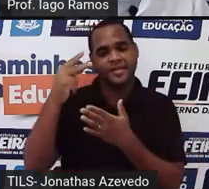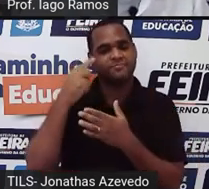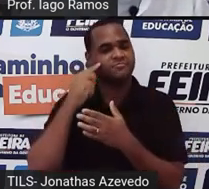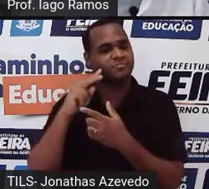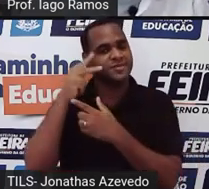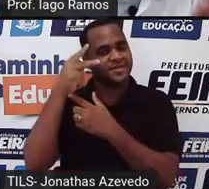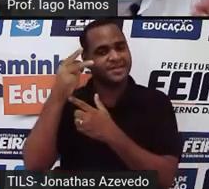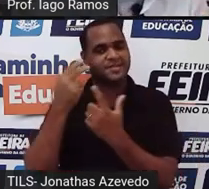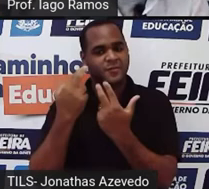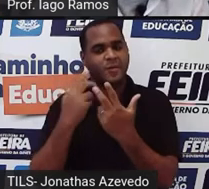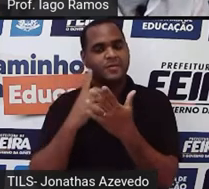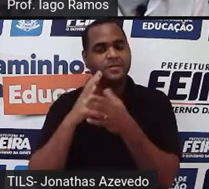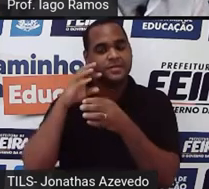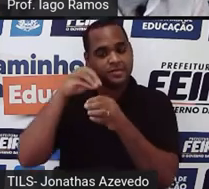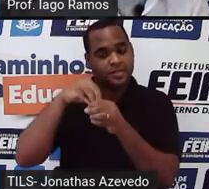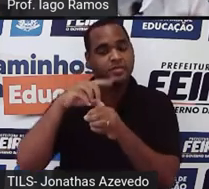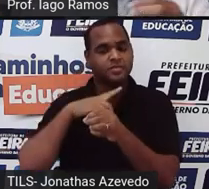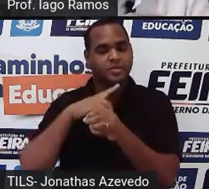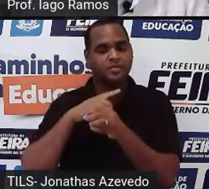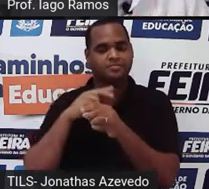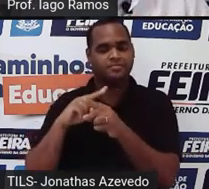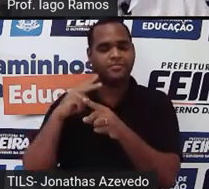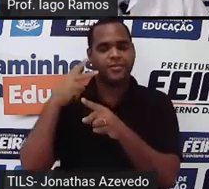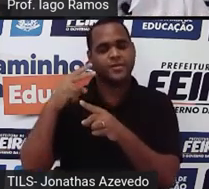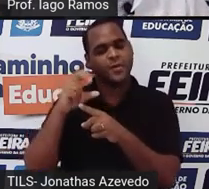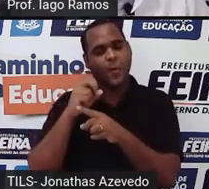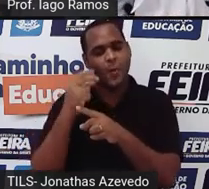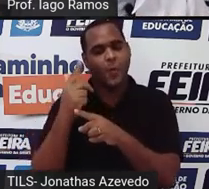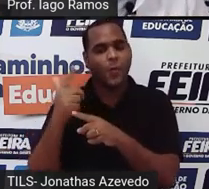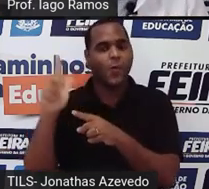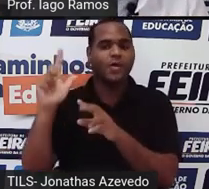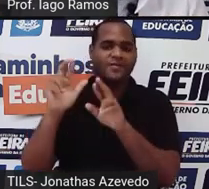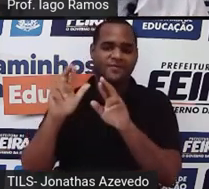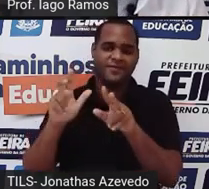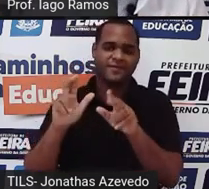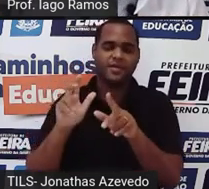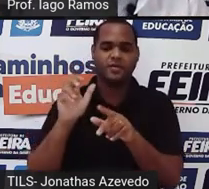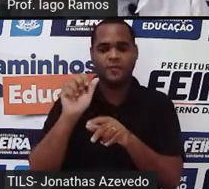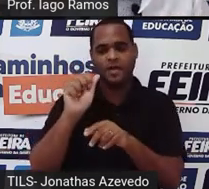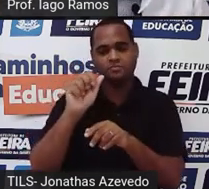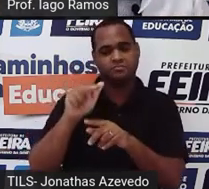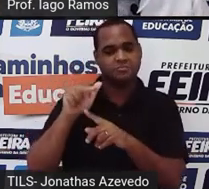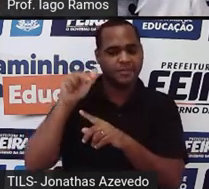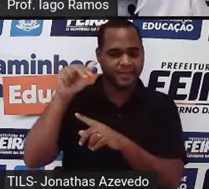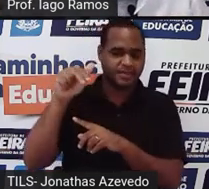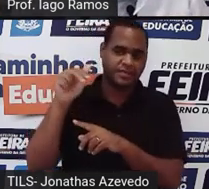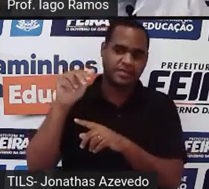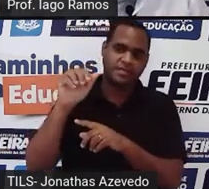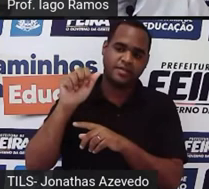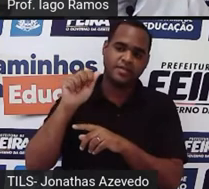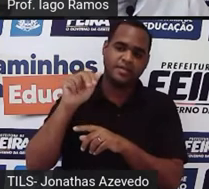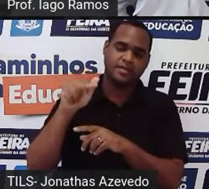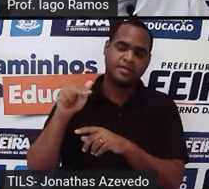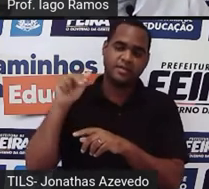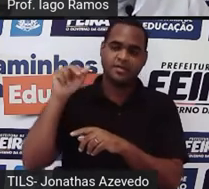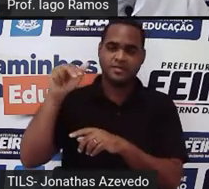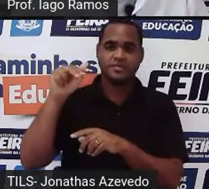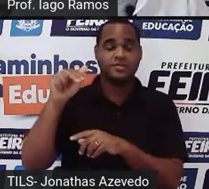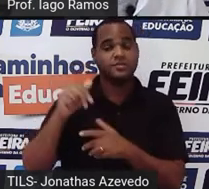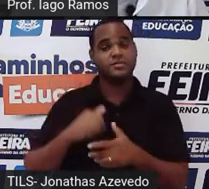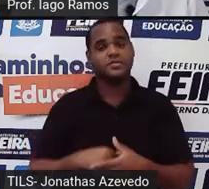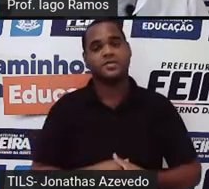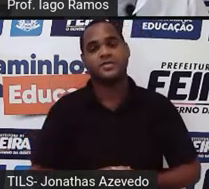potência. Quando você tem dentro de uma potência, outra potência. Então, A elevado a N elevado a M, tá